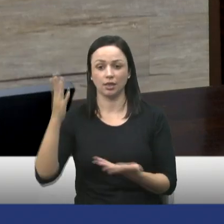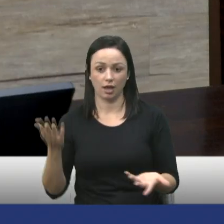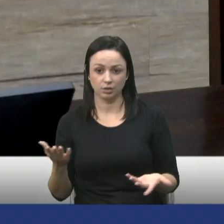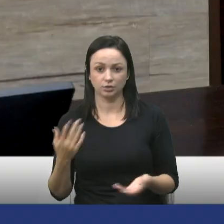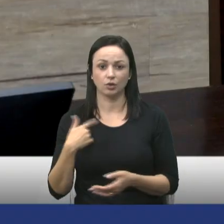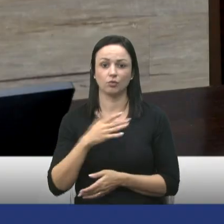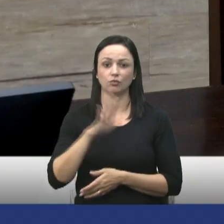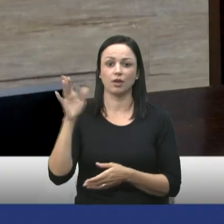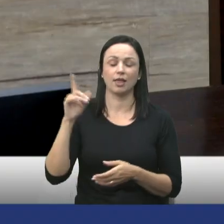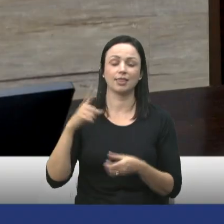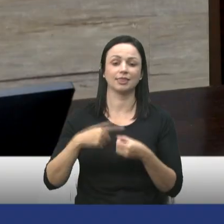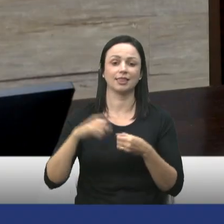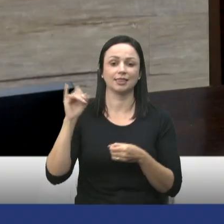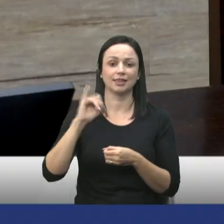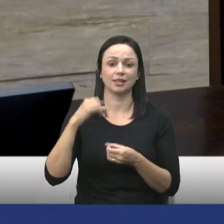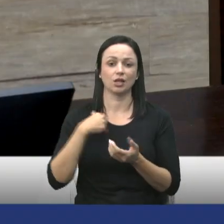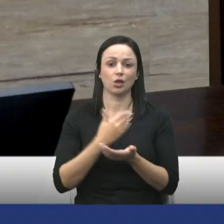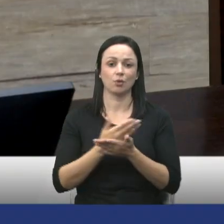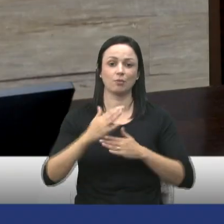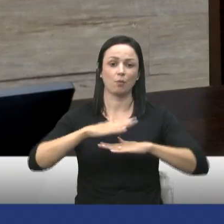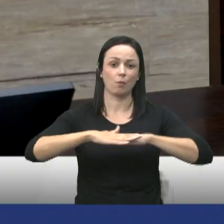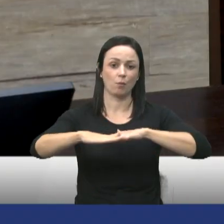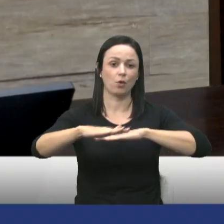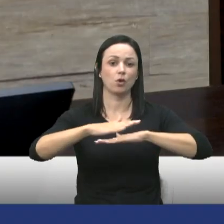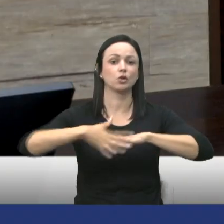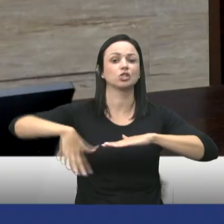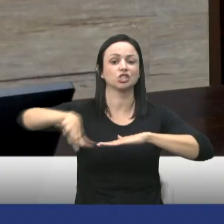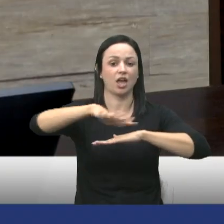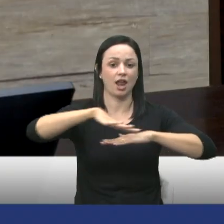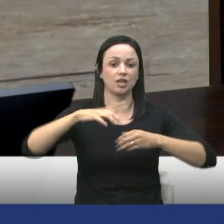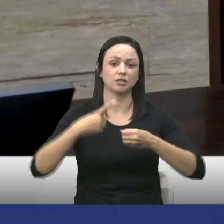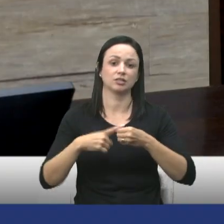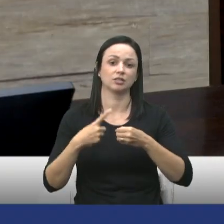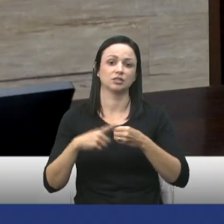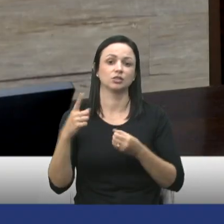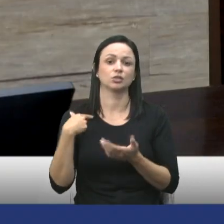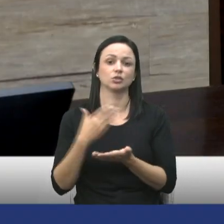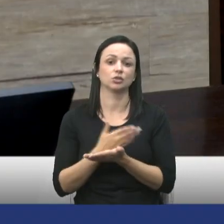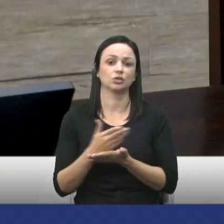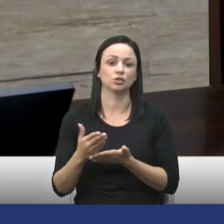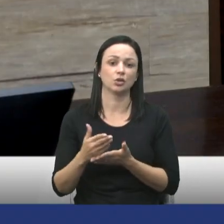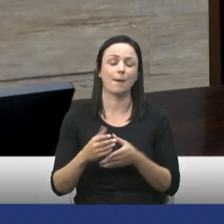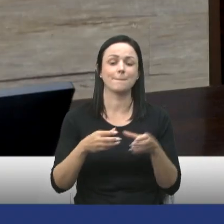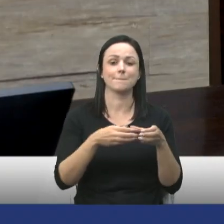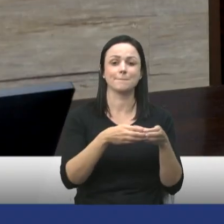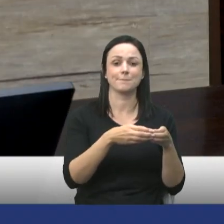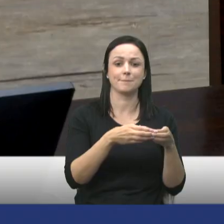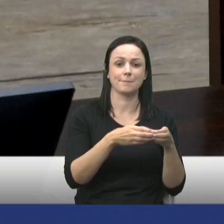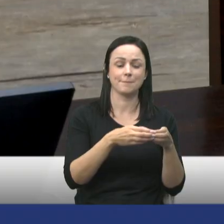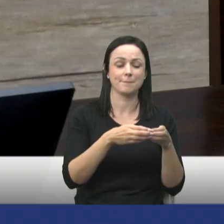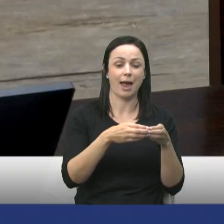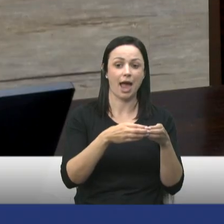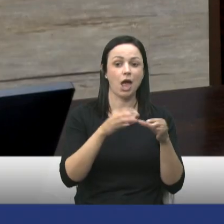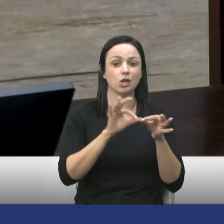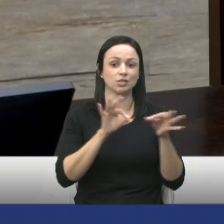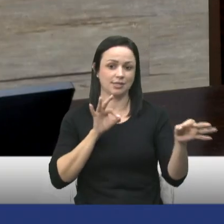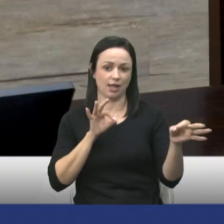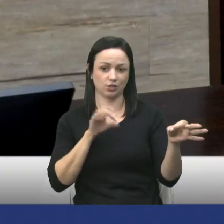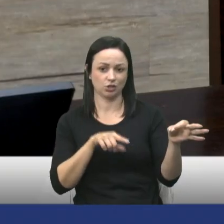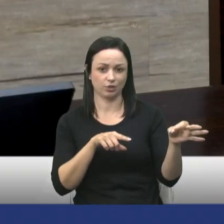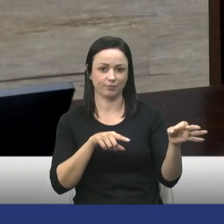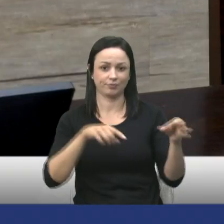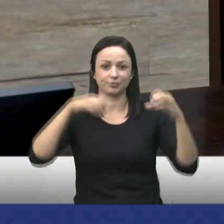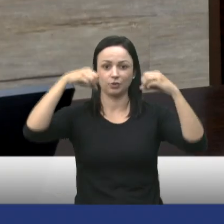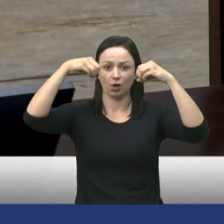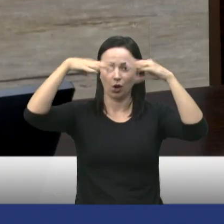Itapuí também, quando comecei a fazer o recapeamento e fiz geral na cidade, nós começamos pelos bairros mais distantes. A